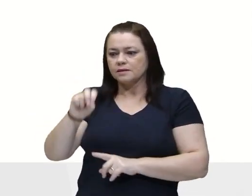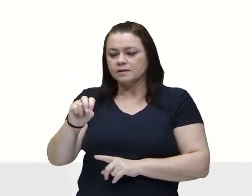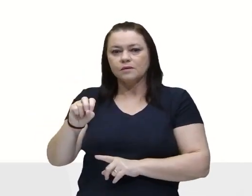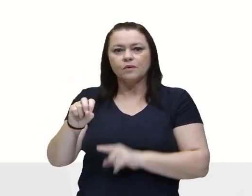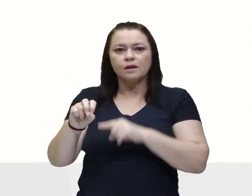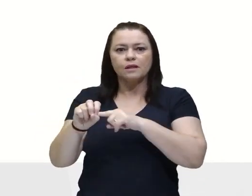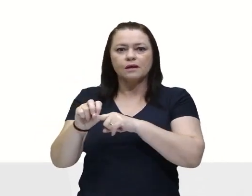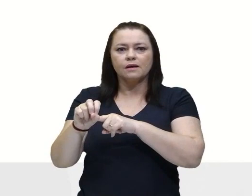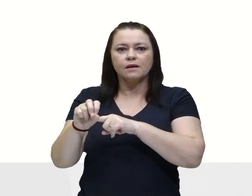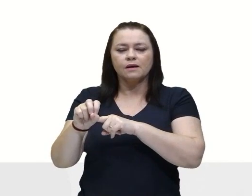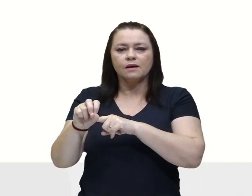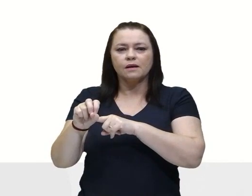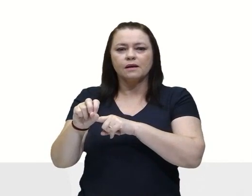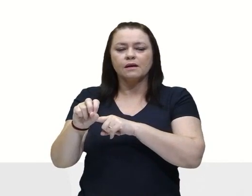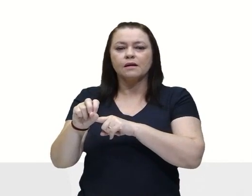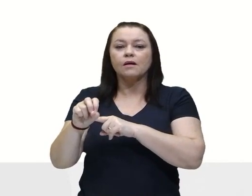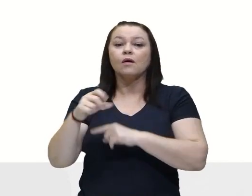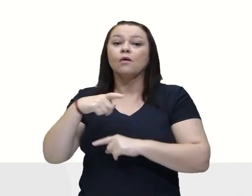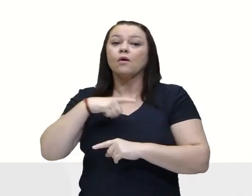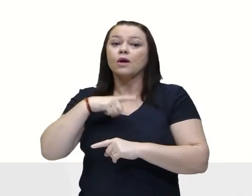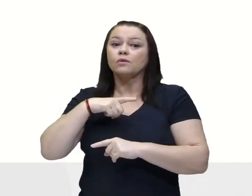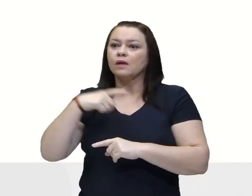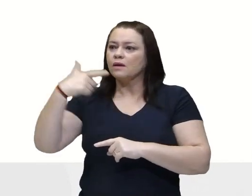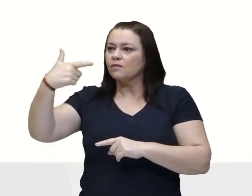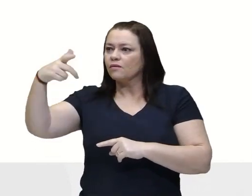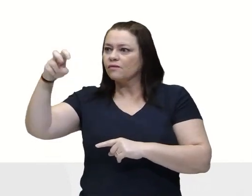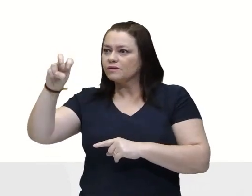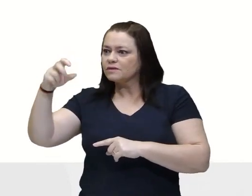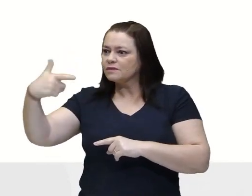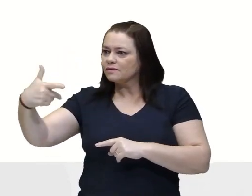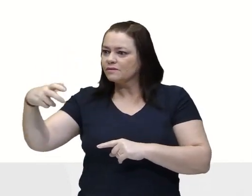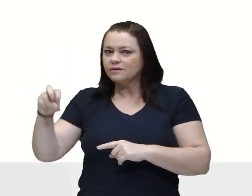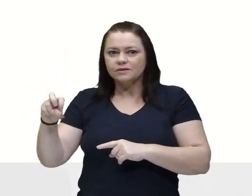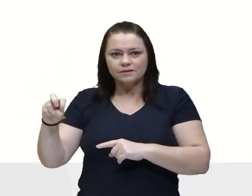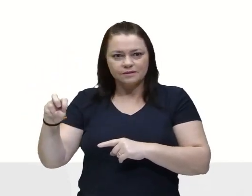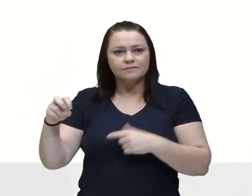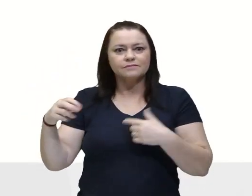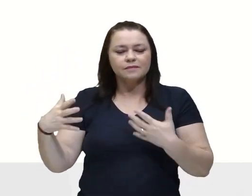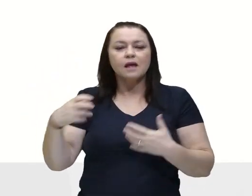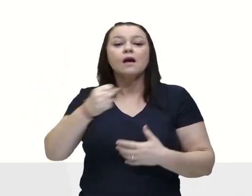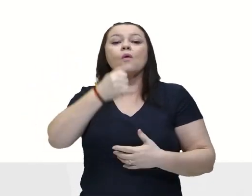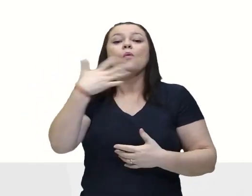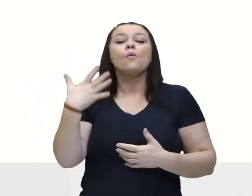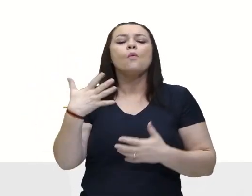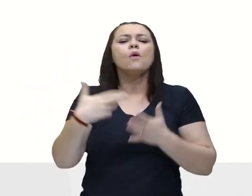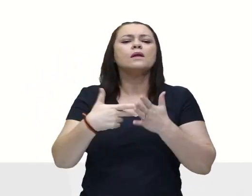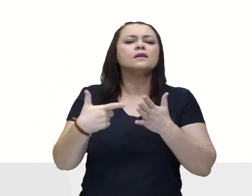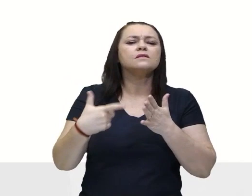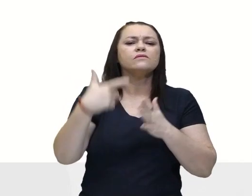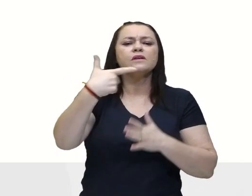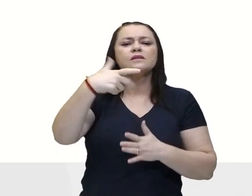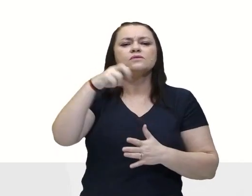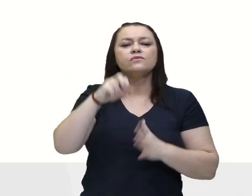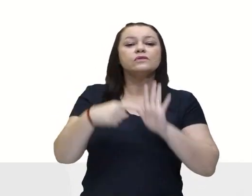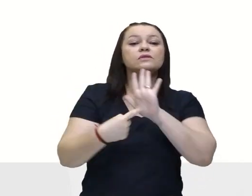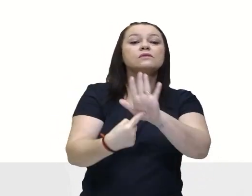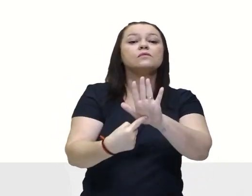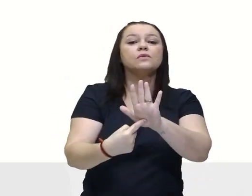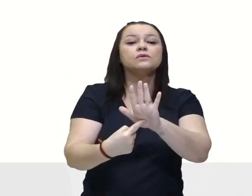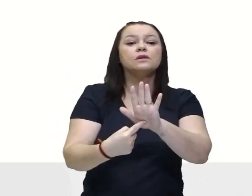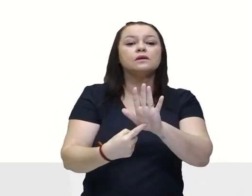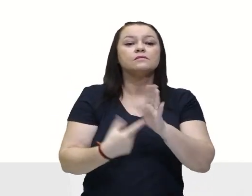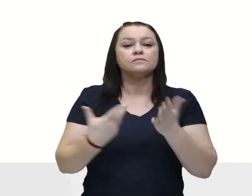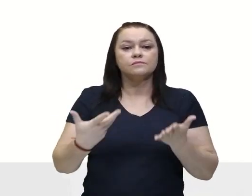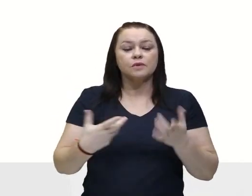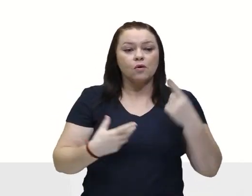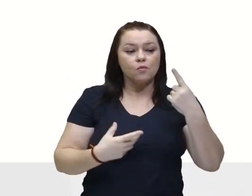seja, eu tenho 25, 25. Ou seja, quantas vezes o 25 aparece? Vamos lá comigo. 1,